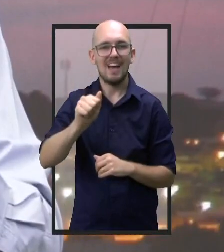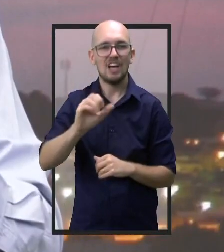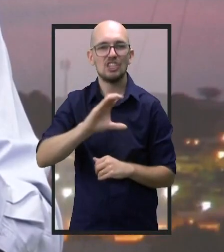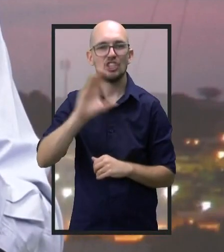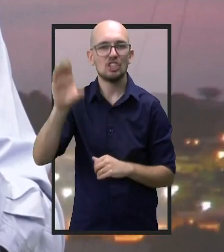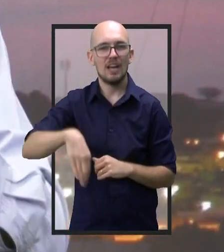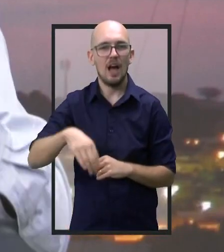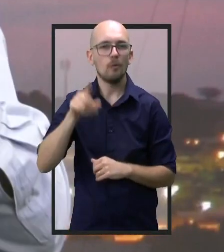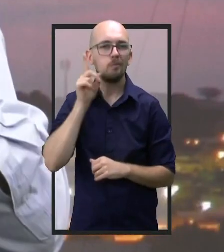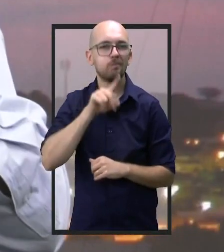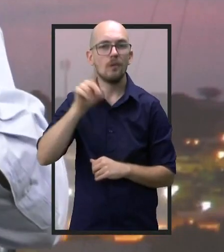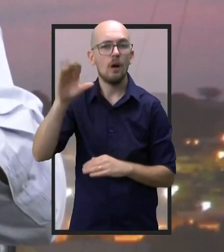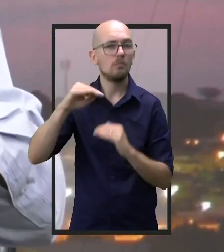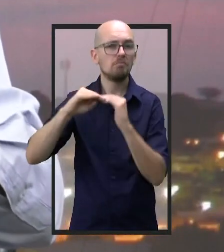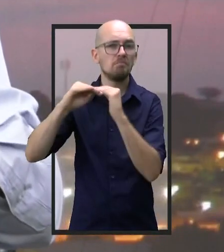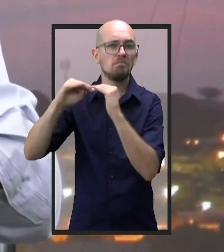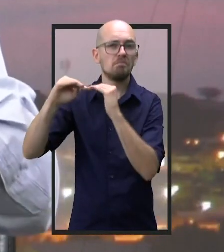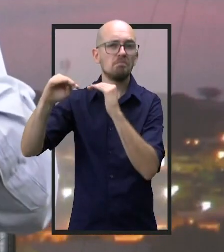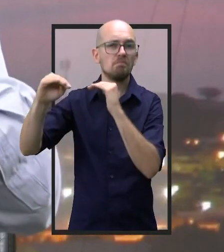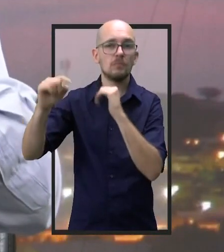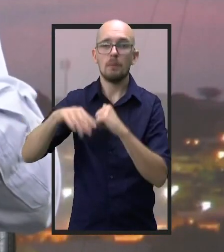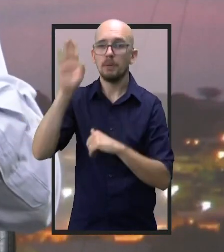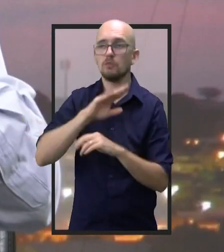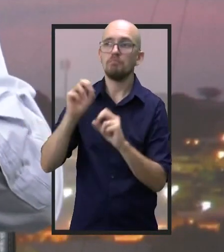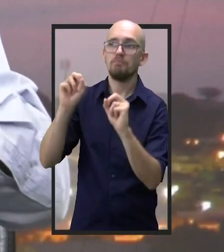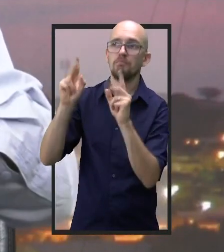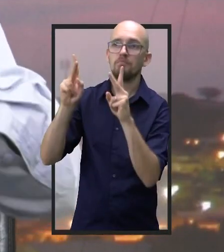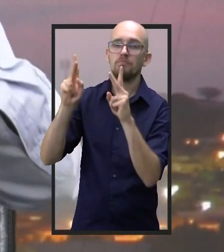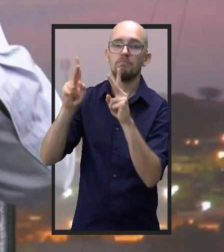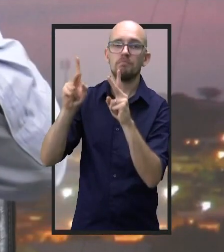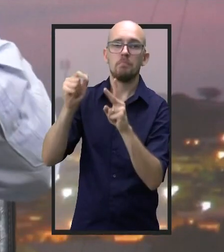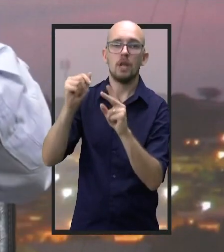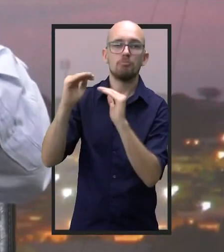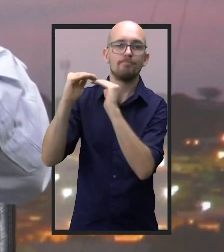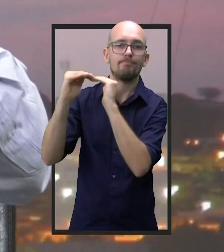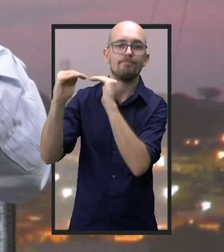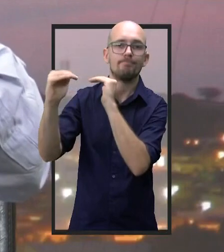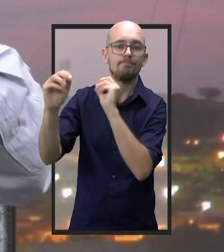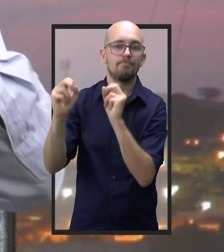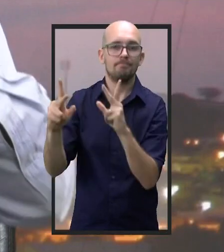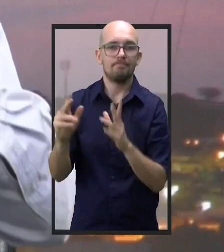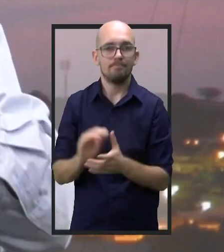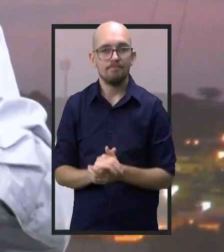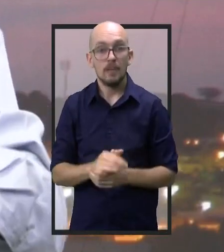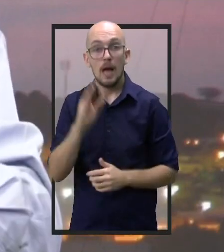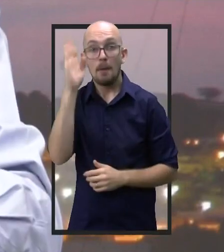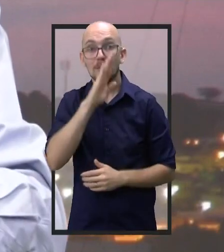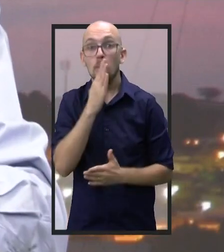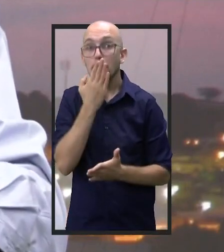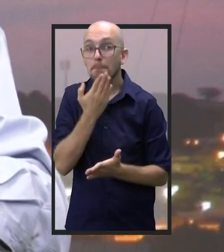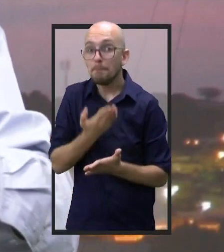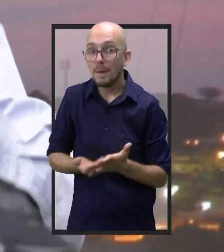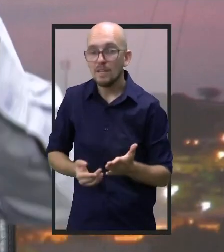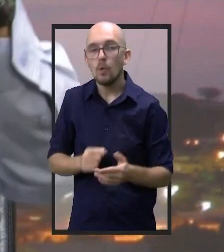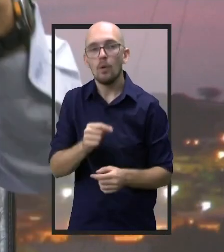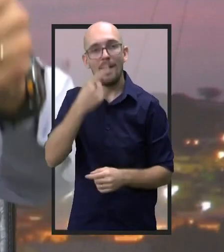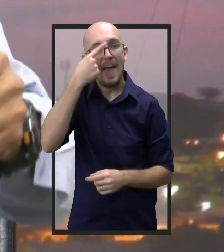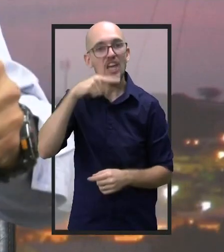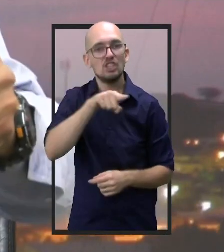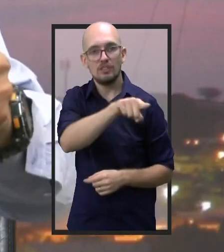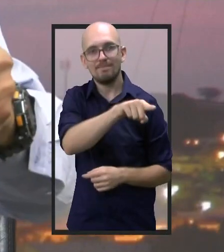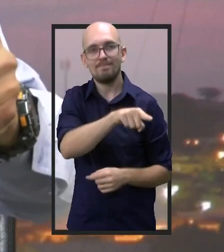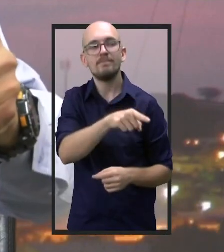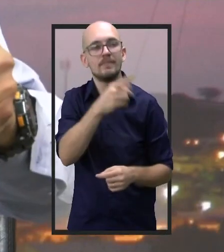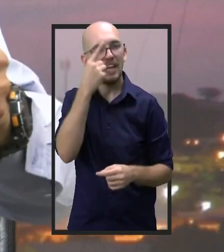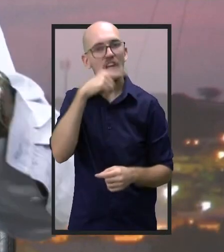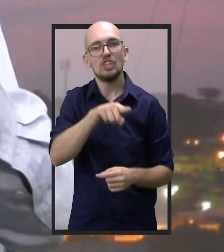de passagem, o Brasil perdeu o maior produtor de açúcar do mundo para a Índia e vai repetir o